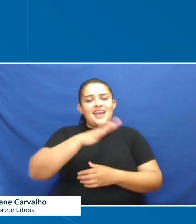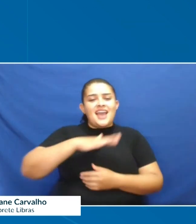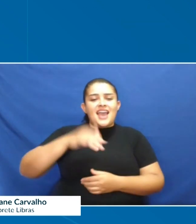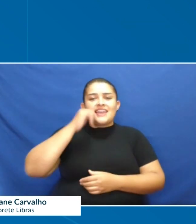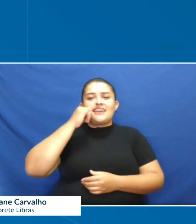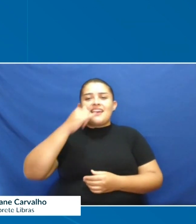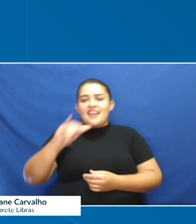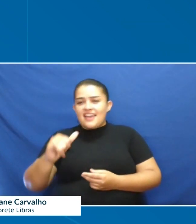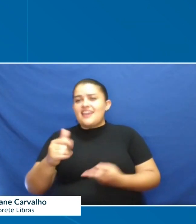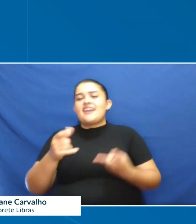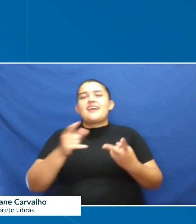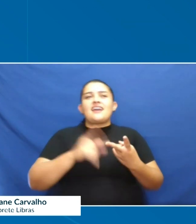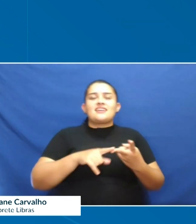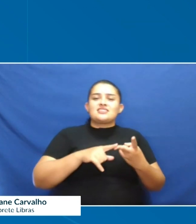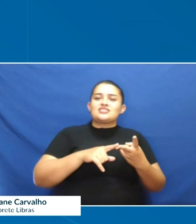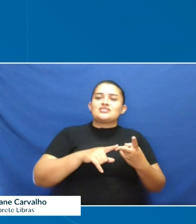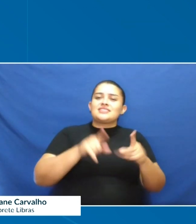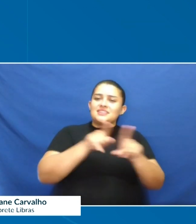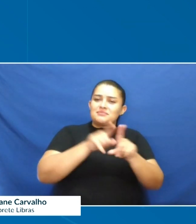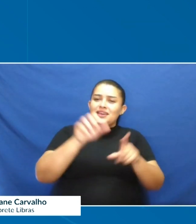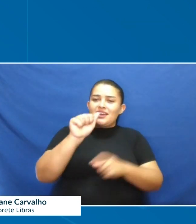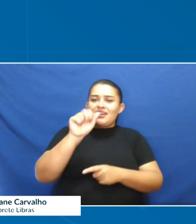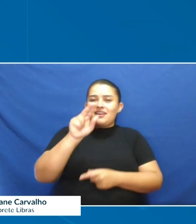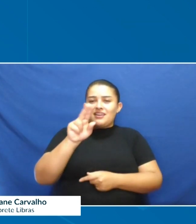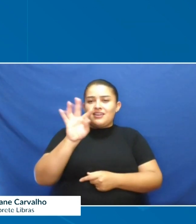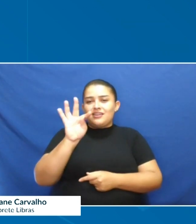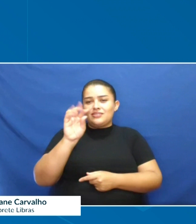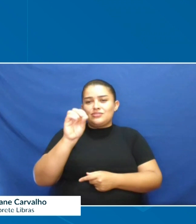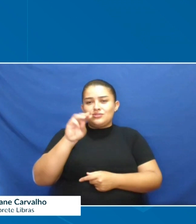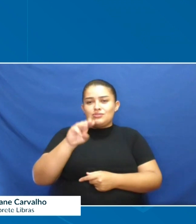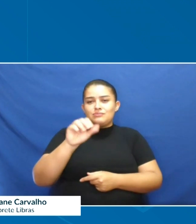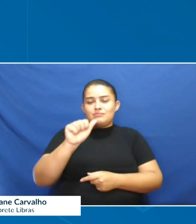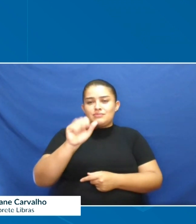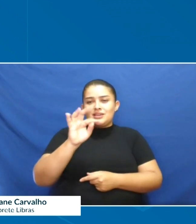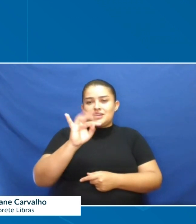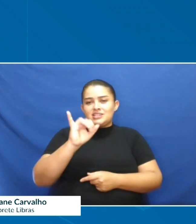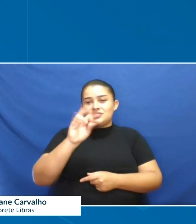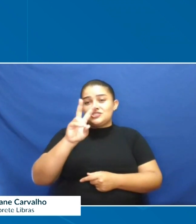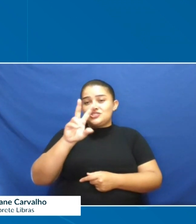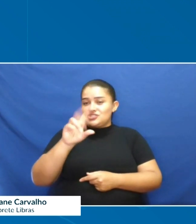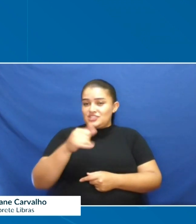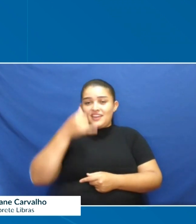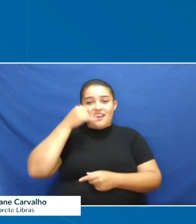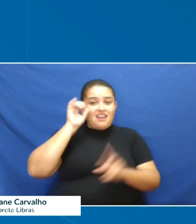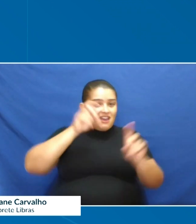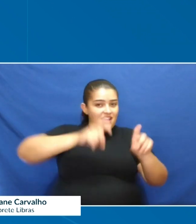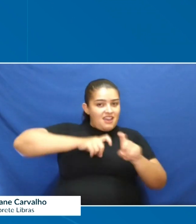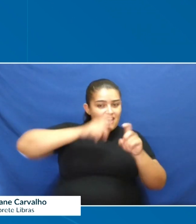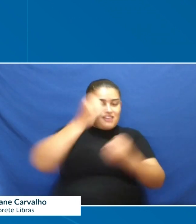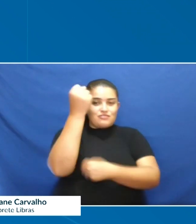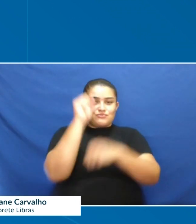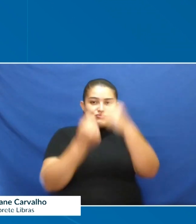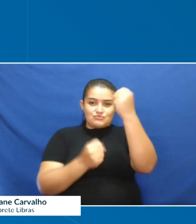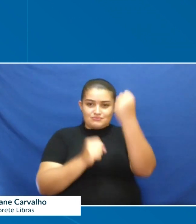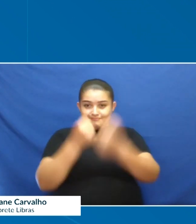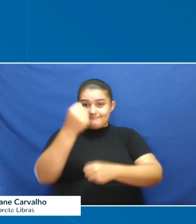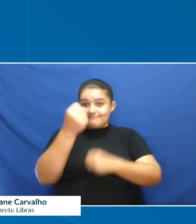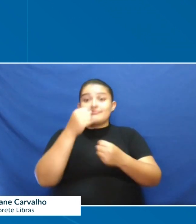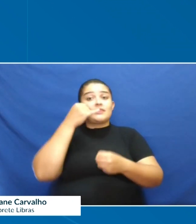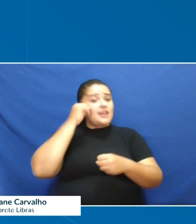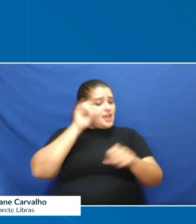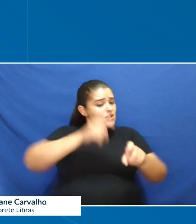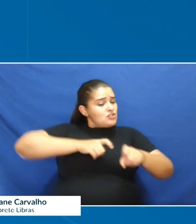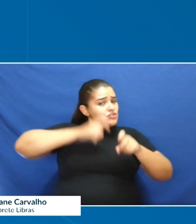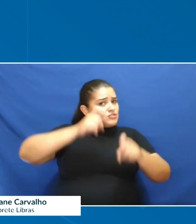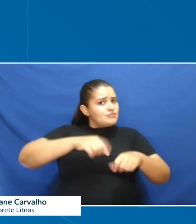do setor automotivo, a agroindústria, que é muito forte, né? A nossa agroindústria, ela é